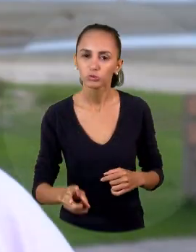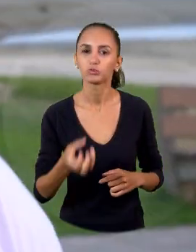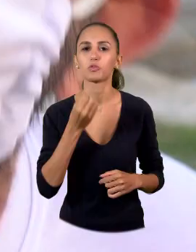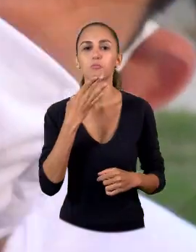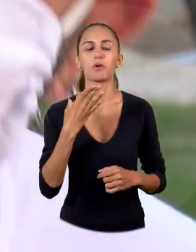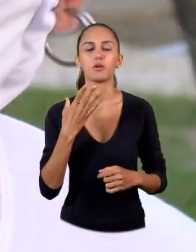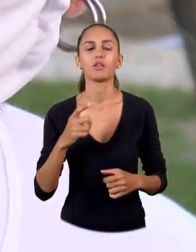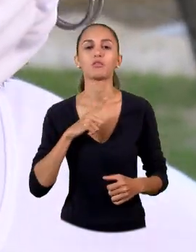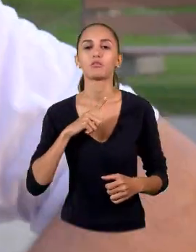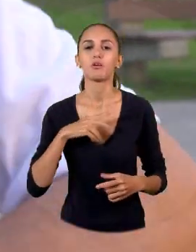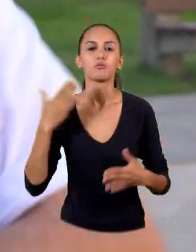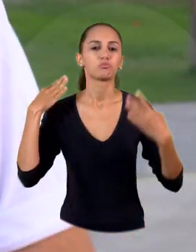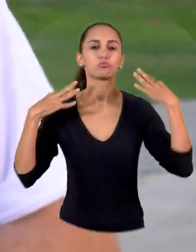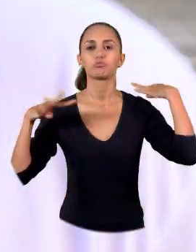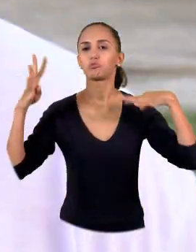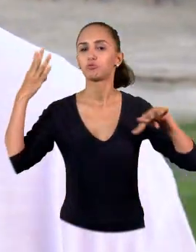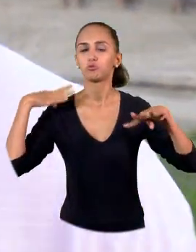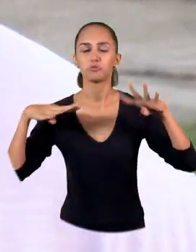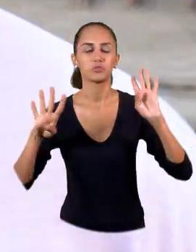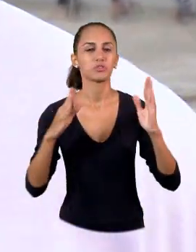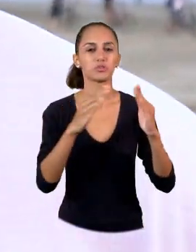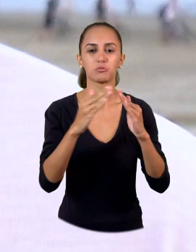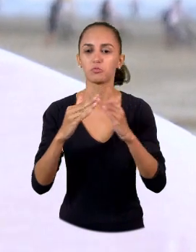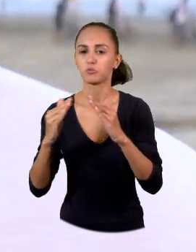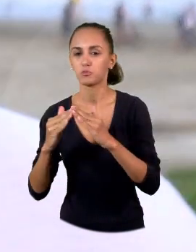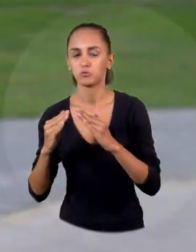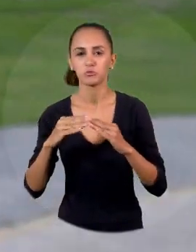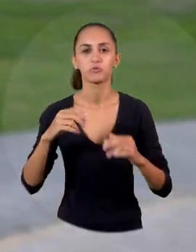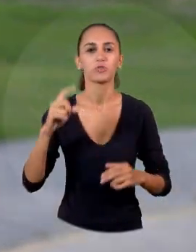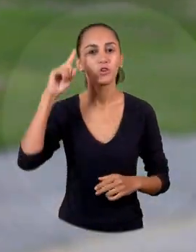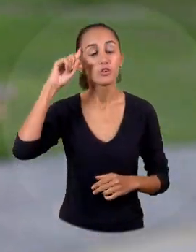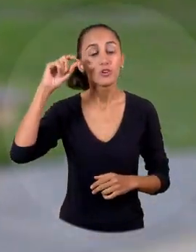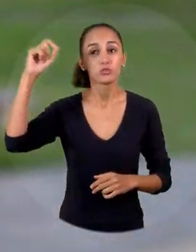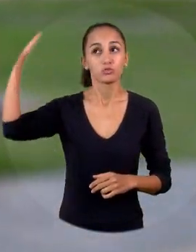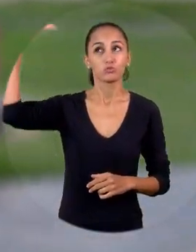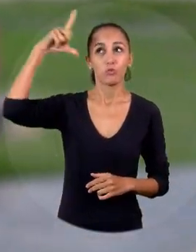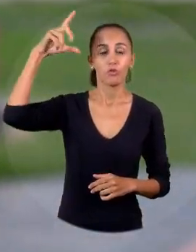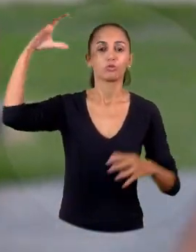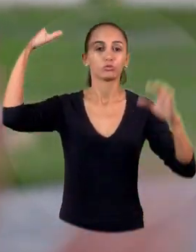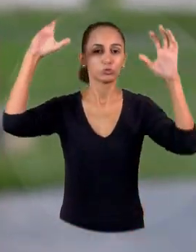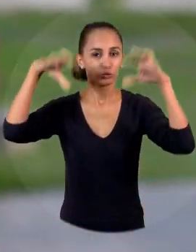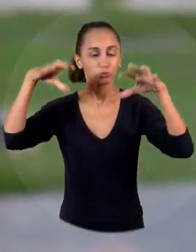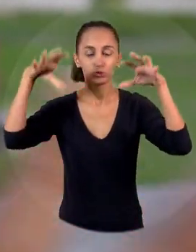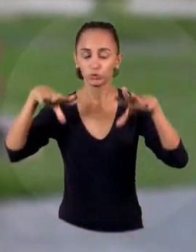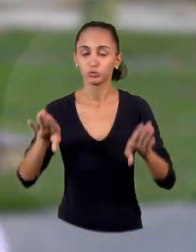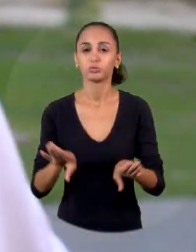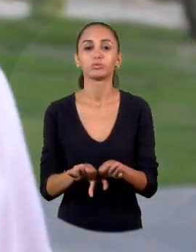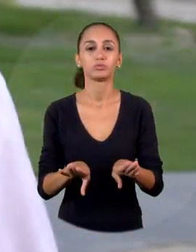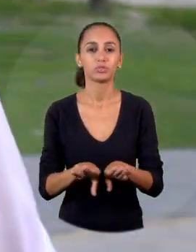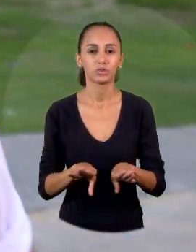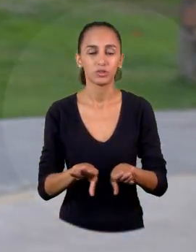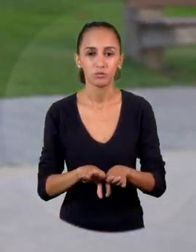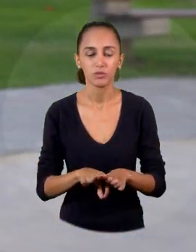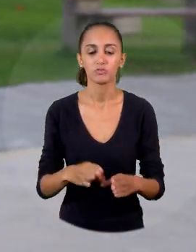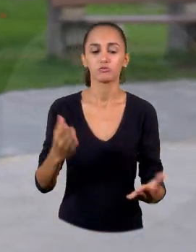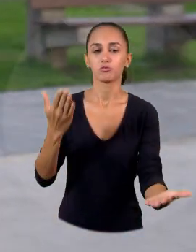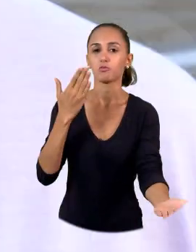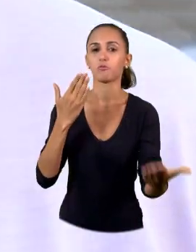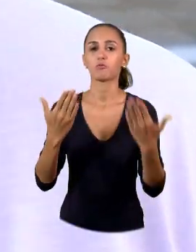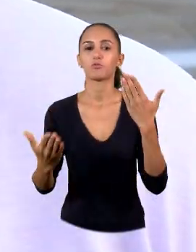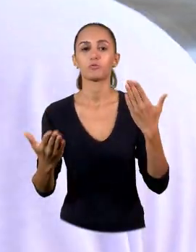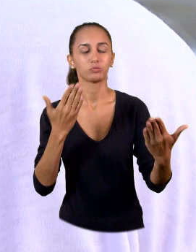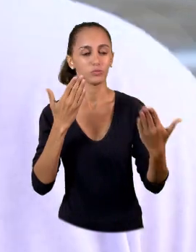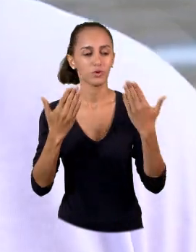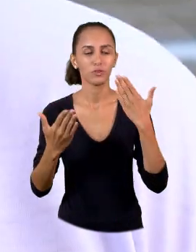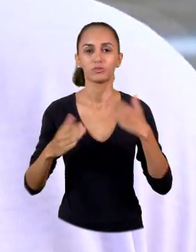ela recebe turistas, moradores, em dia de sol e inclusive em dia de chuva. O pessoal não tá nem para nada não, o pessoal vem com chuva e tudo. E a gente veio aqui comparar